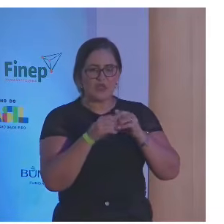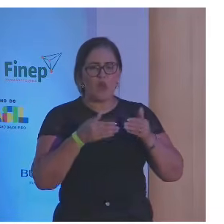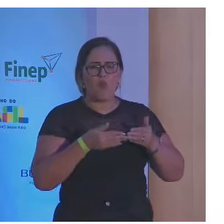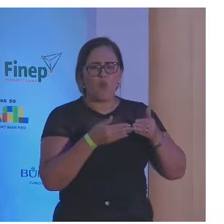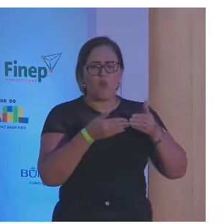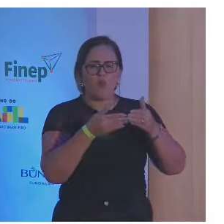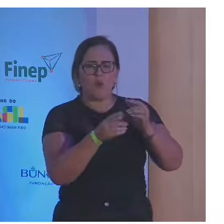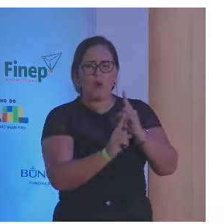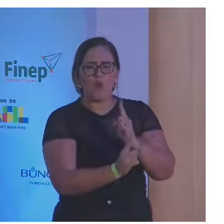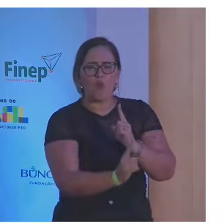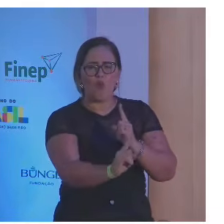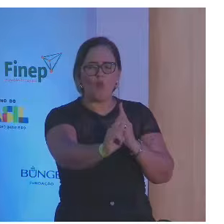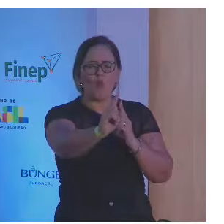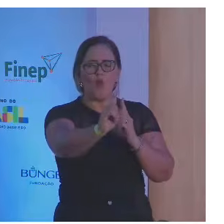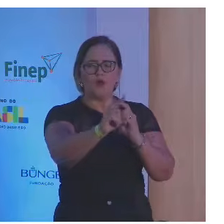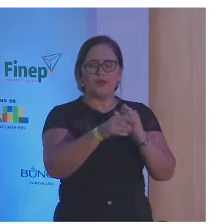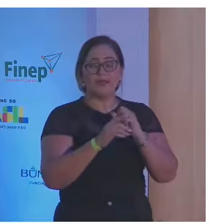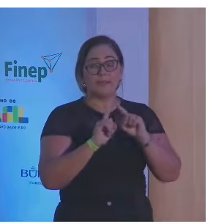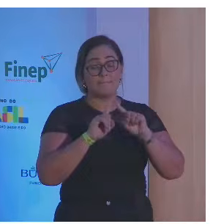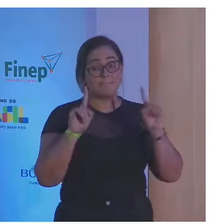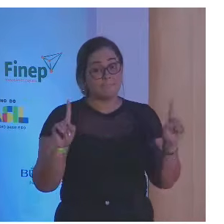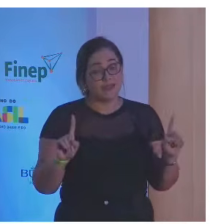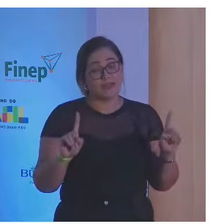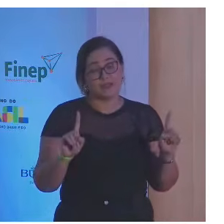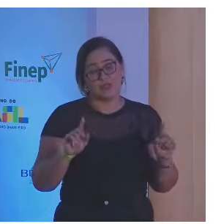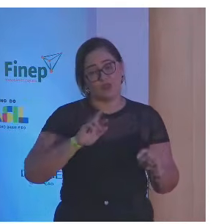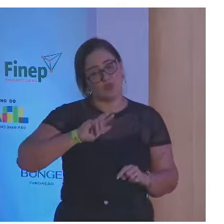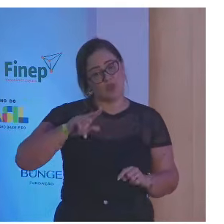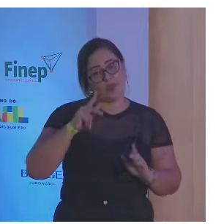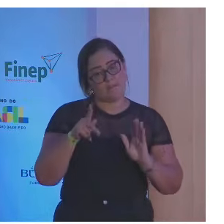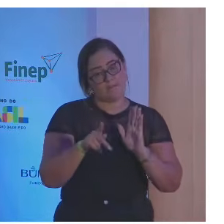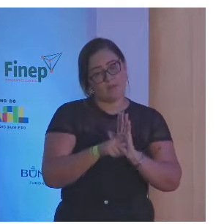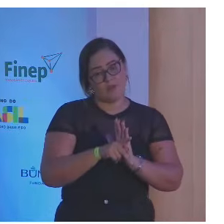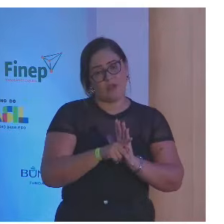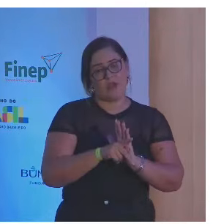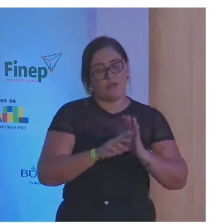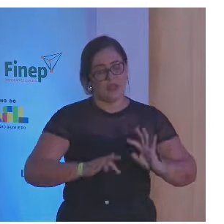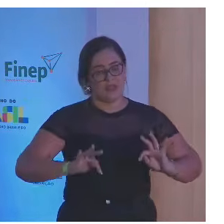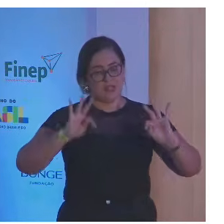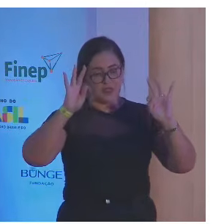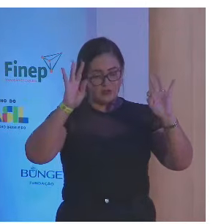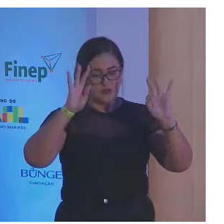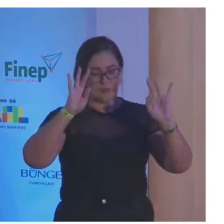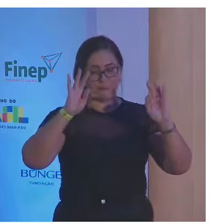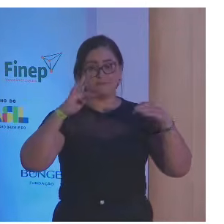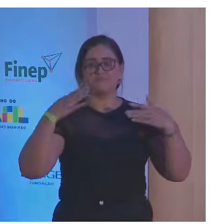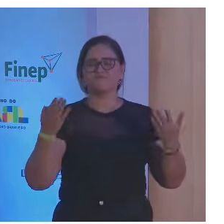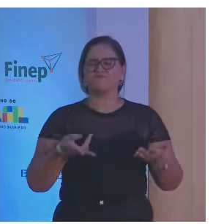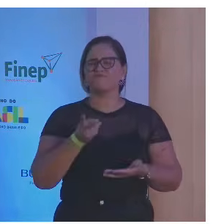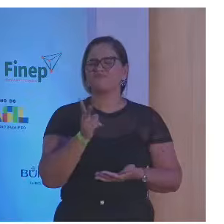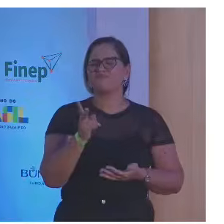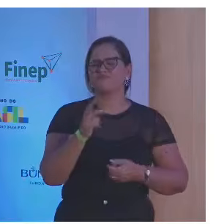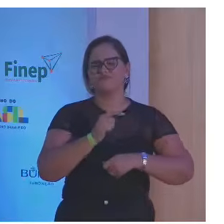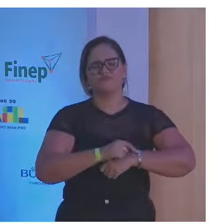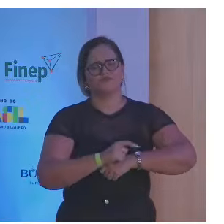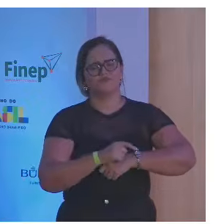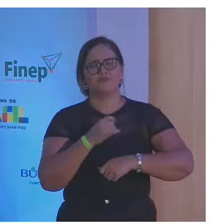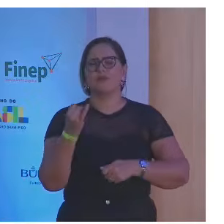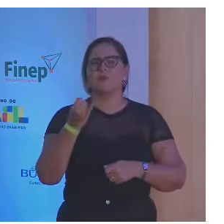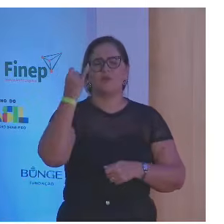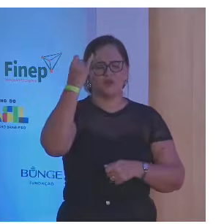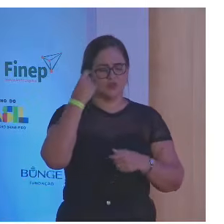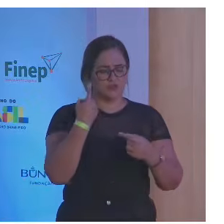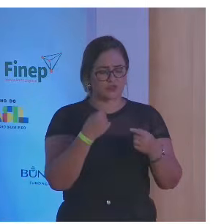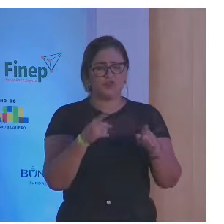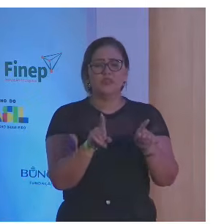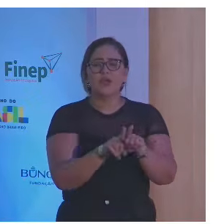longas, né, nos seus barcos, apesar de não ser exatamente essa tecnologia. E aí, à mesma época, ficou muito importante